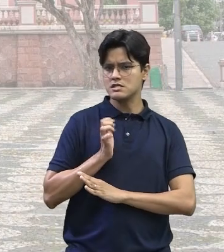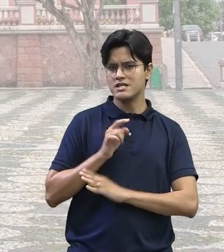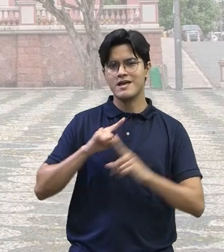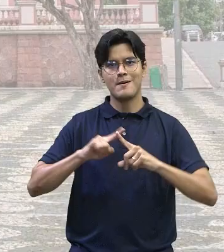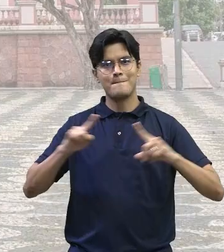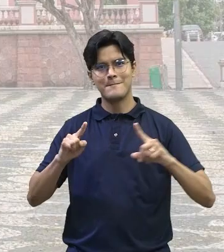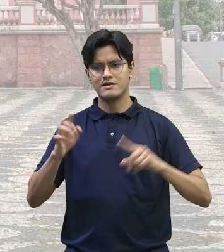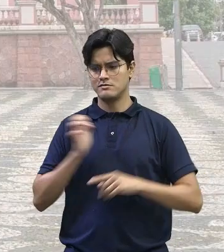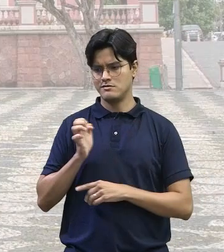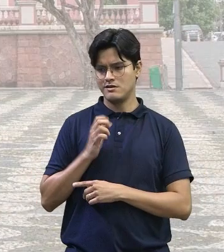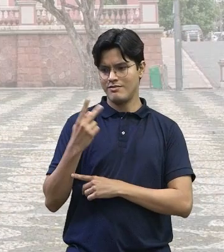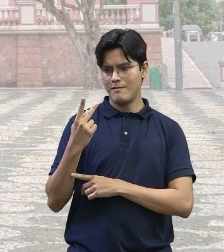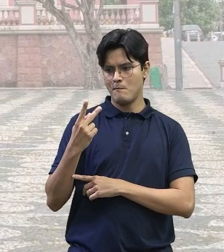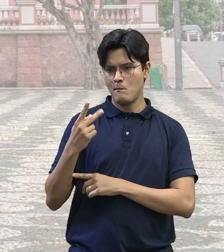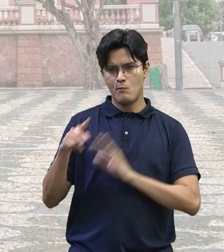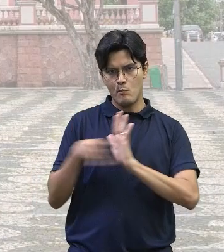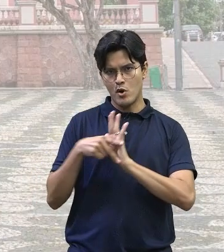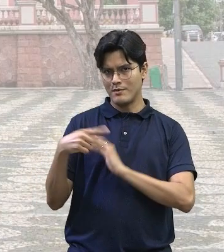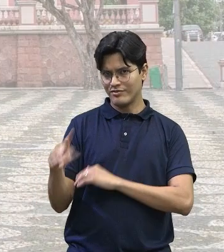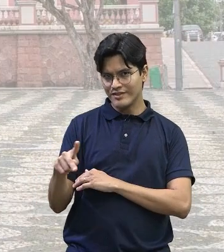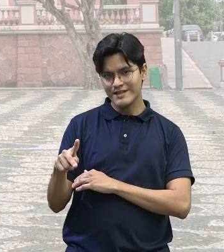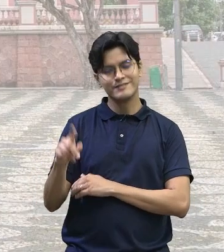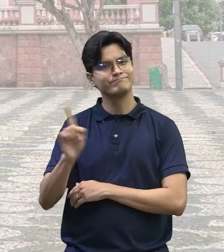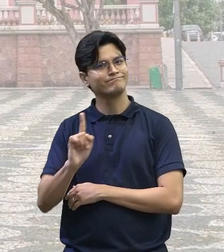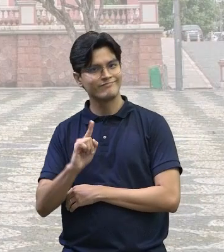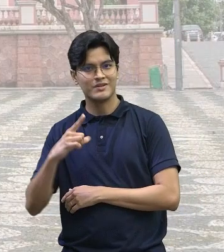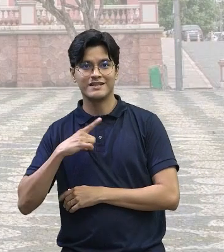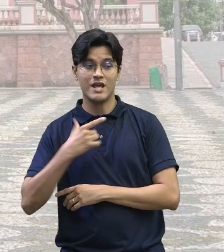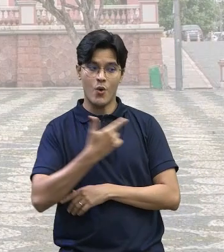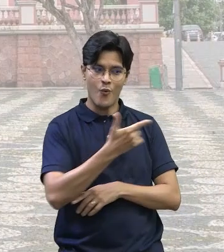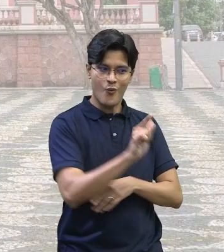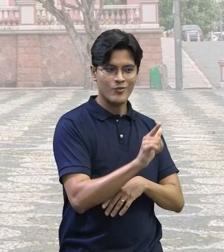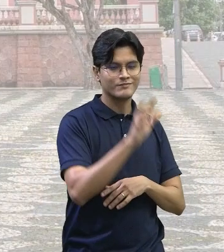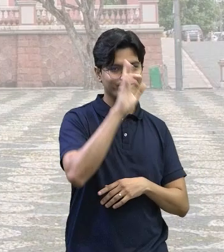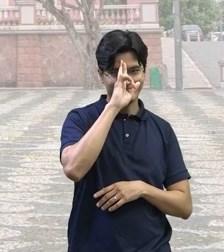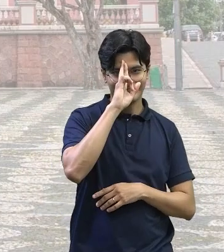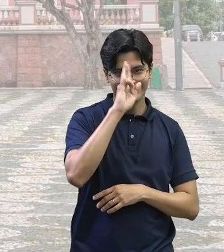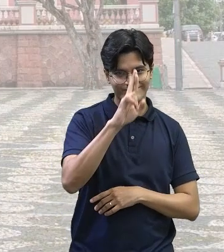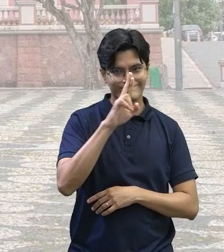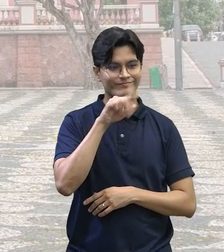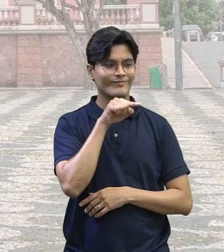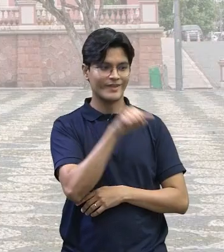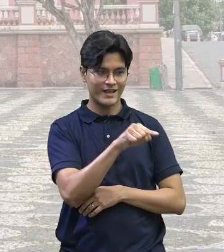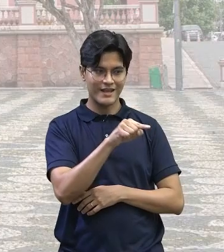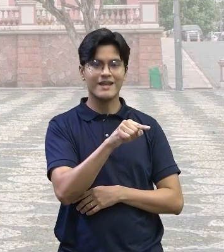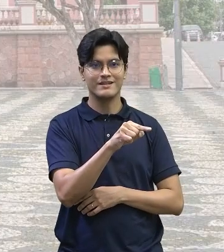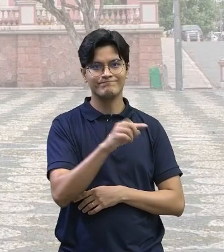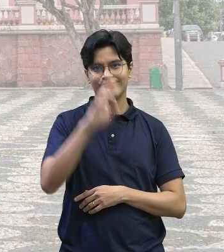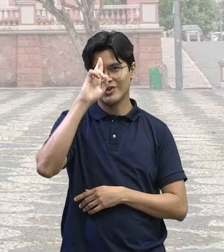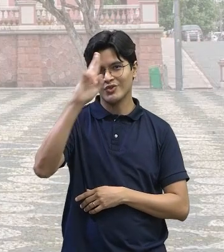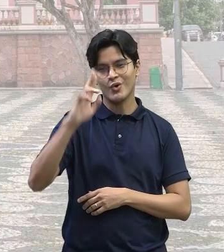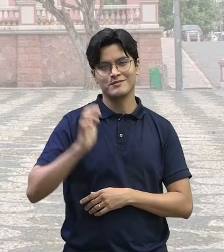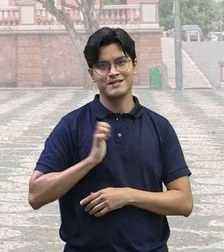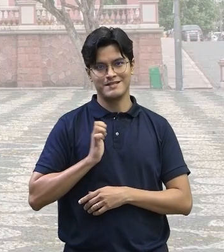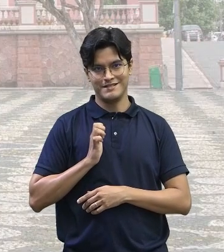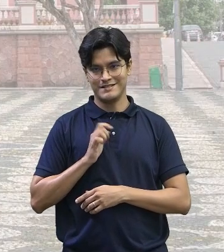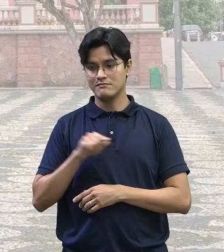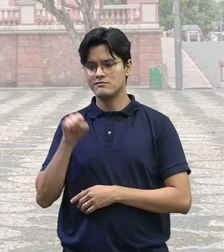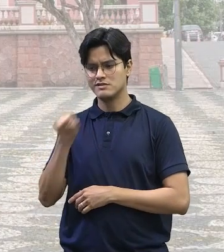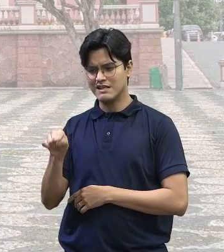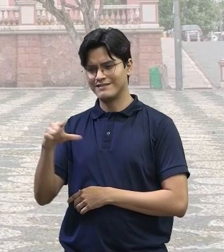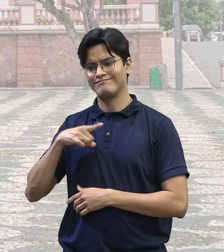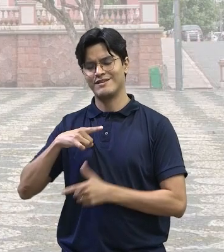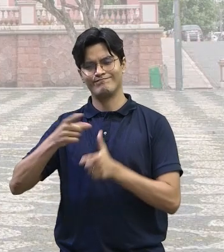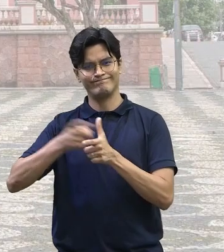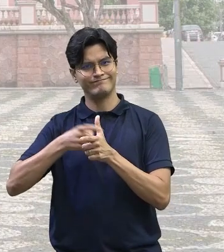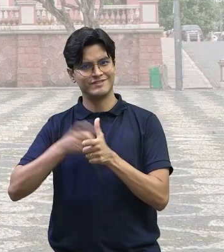a grosso da riqueza, basicamente ficavam com um outro segmento que estava acima do próprio dono do seringal, que eram